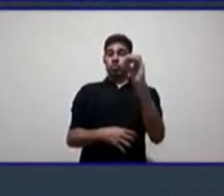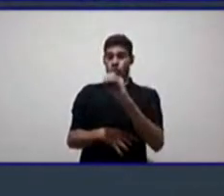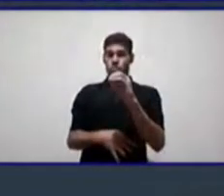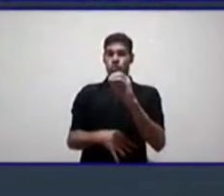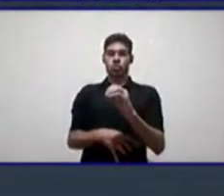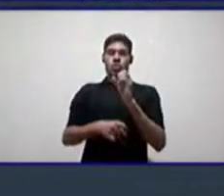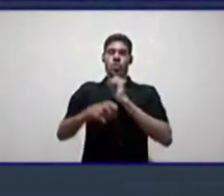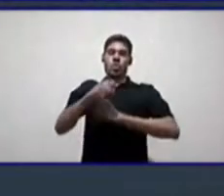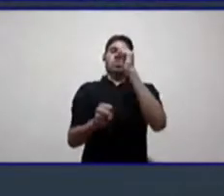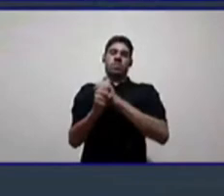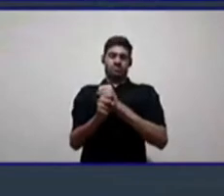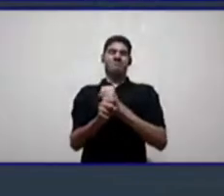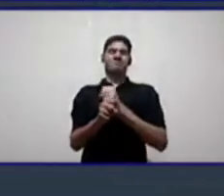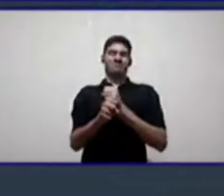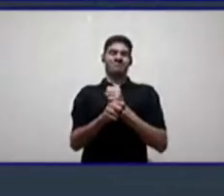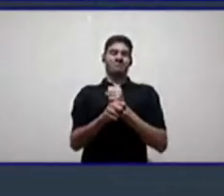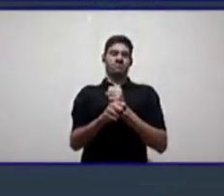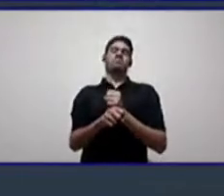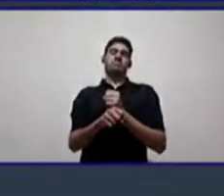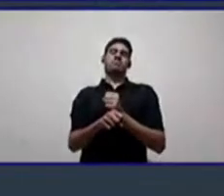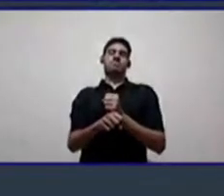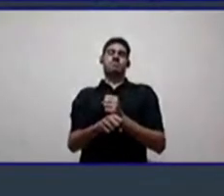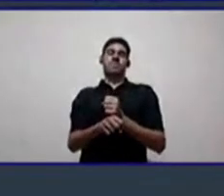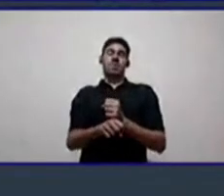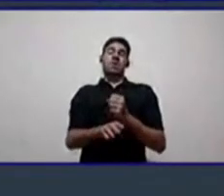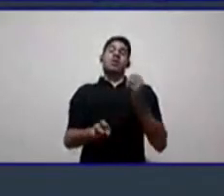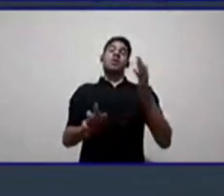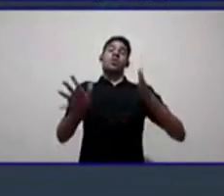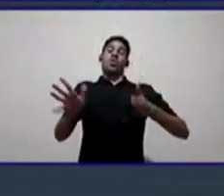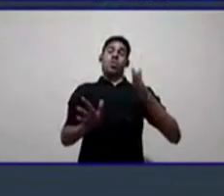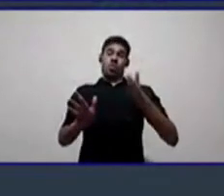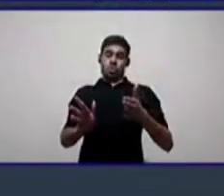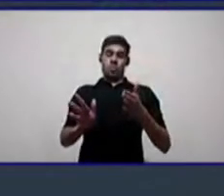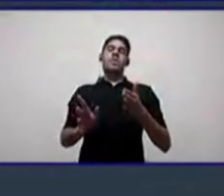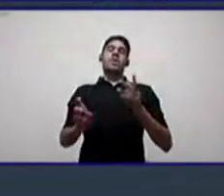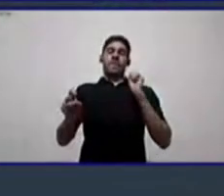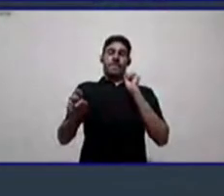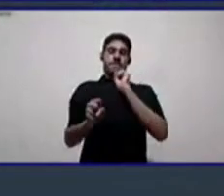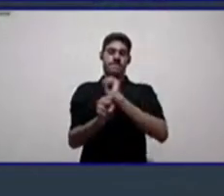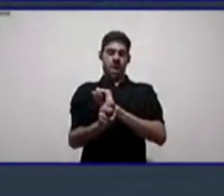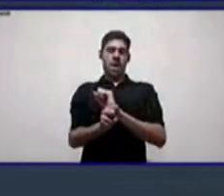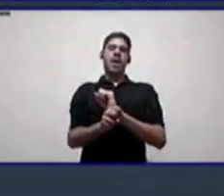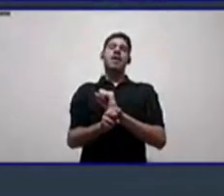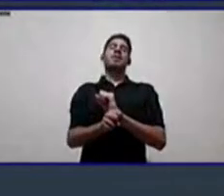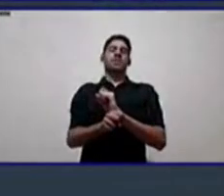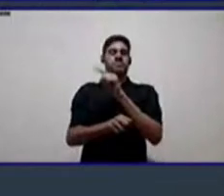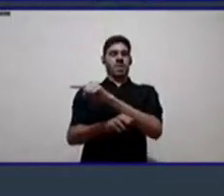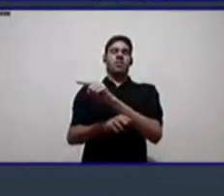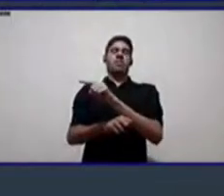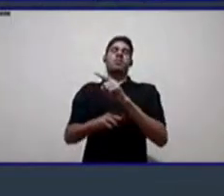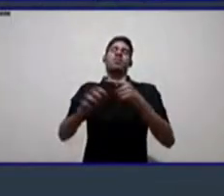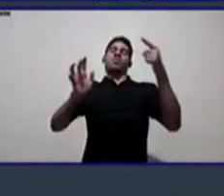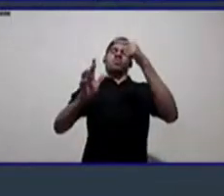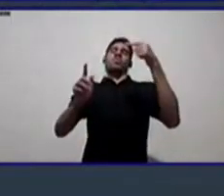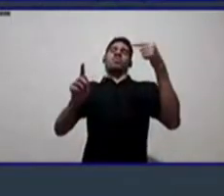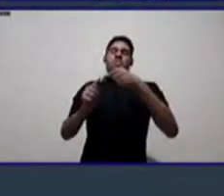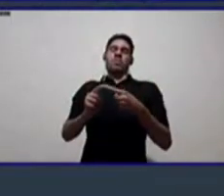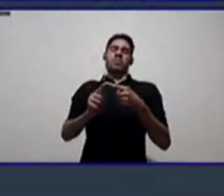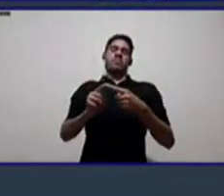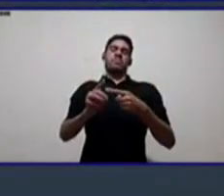ano passado. Ou seja, então, nesse período, houve a suspensão da prescrição nos termos da resolução